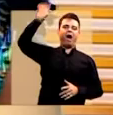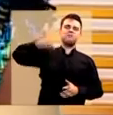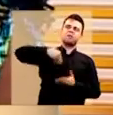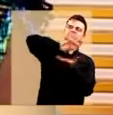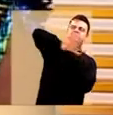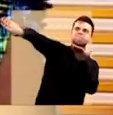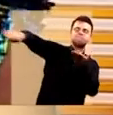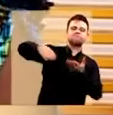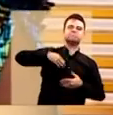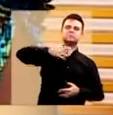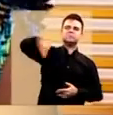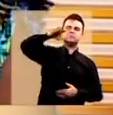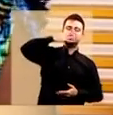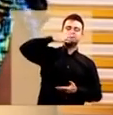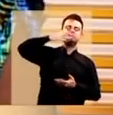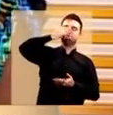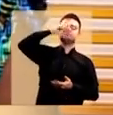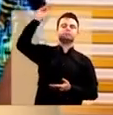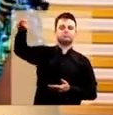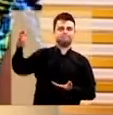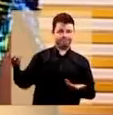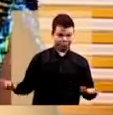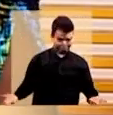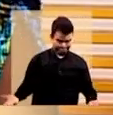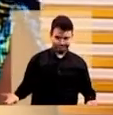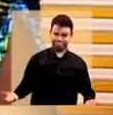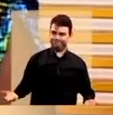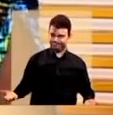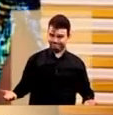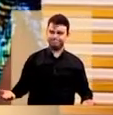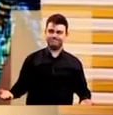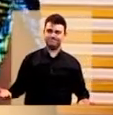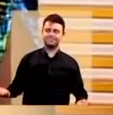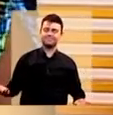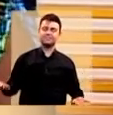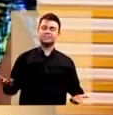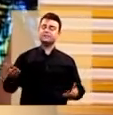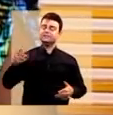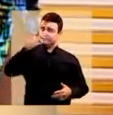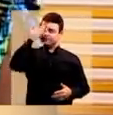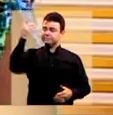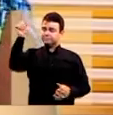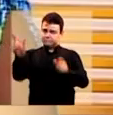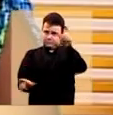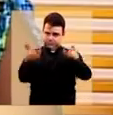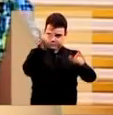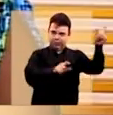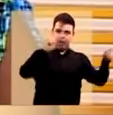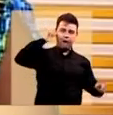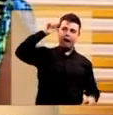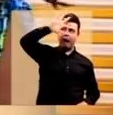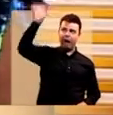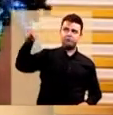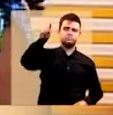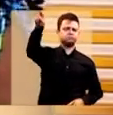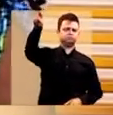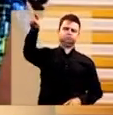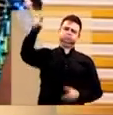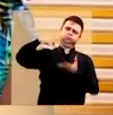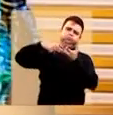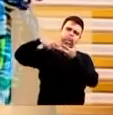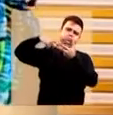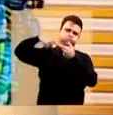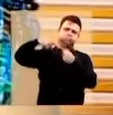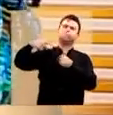sua descendência como protagonista. Por quê? Porque a gente tem uma séria dificuldade de entender que a África contribuiu tão